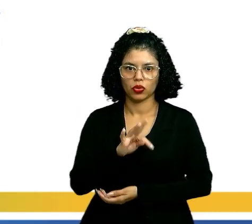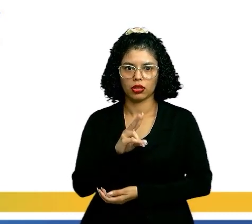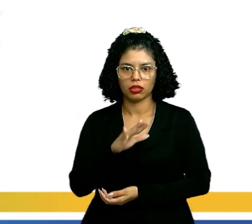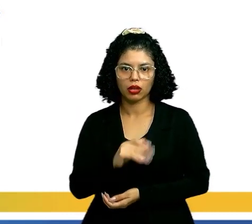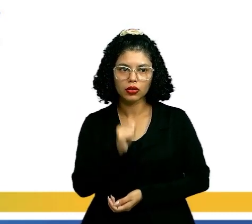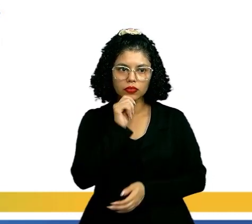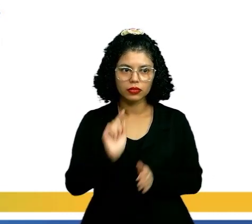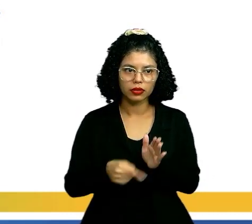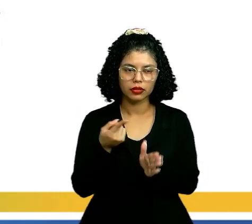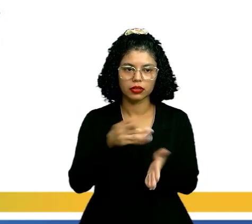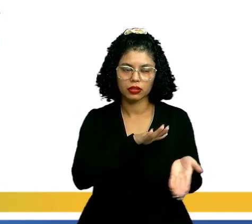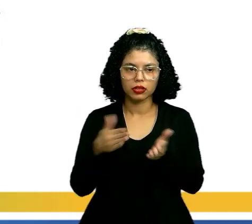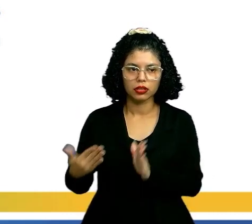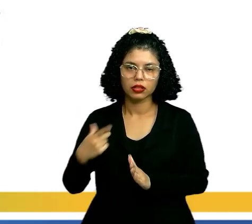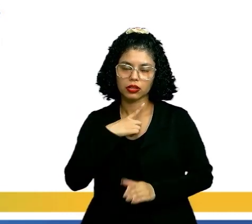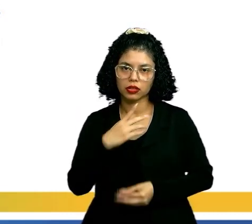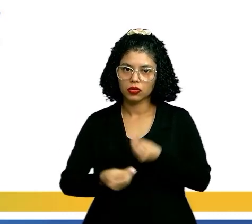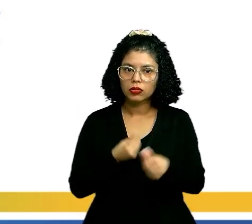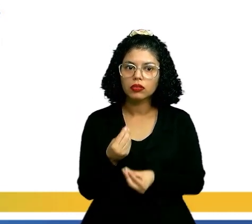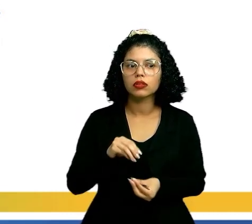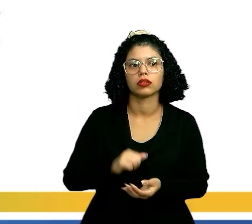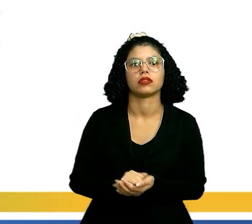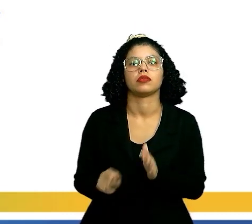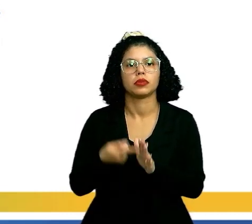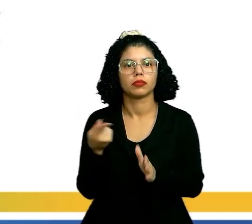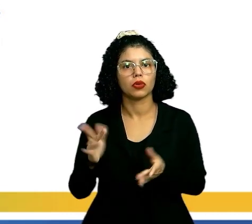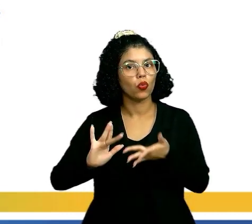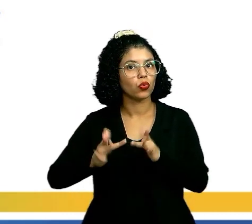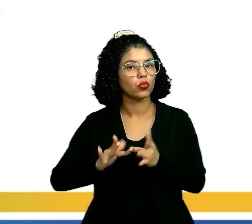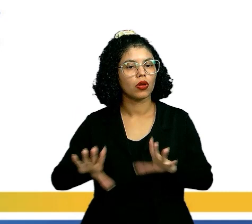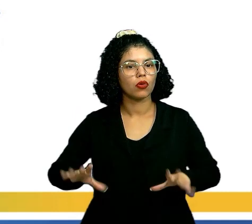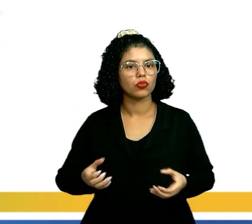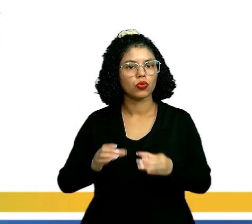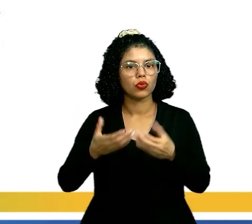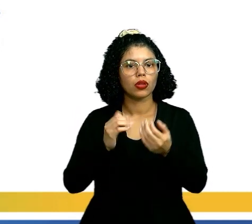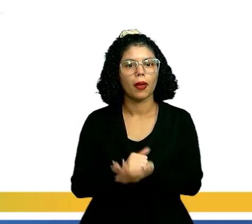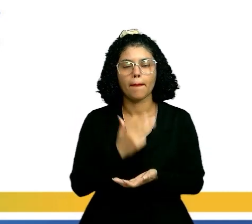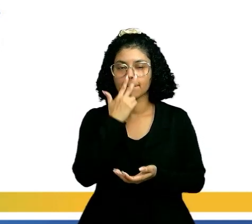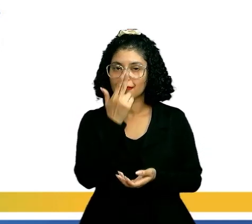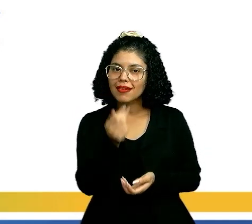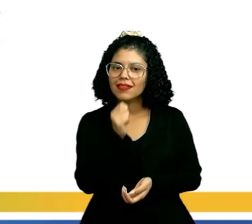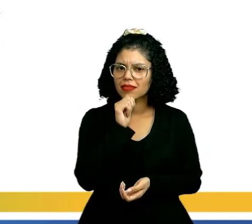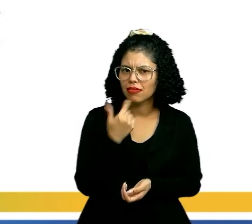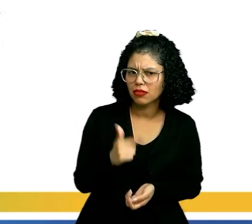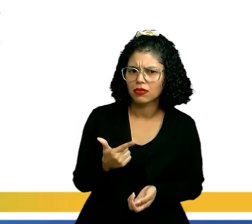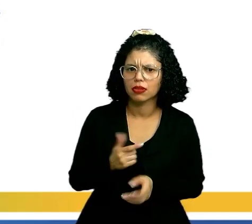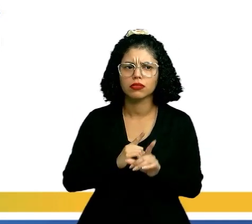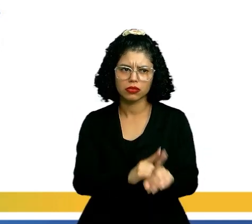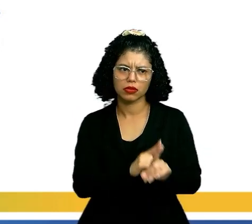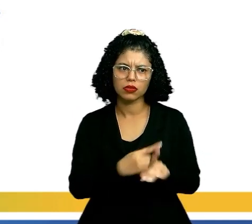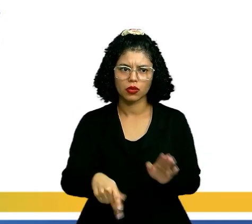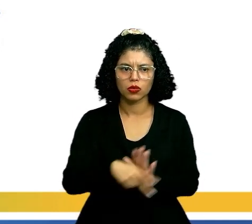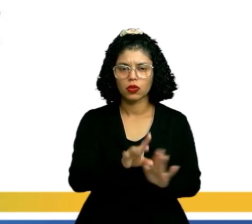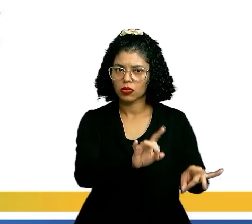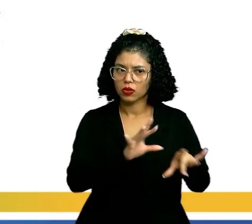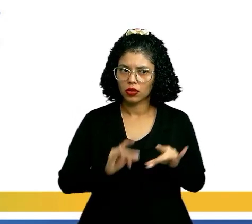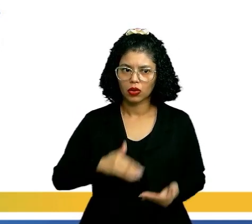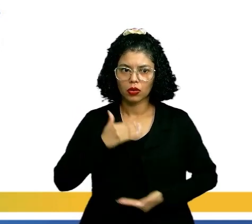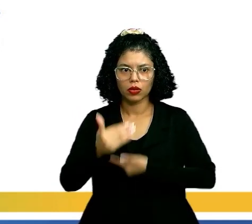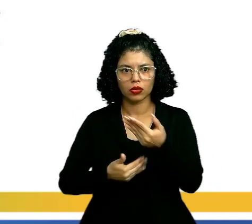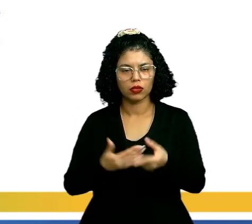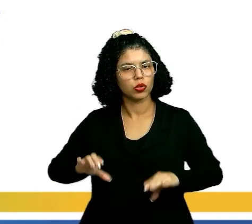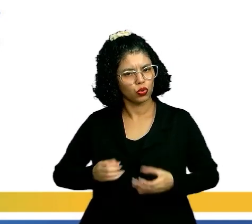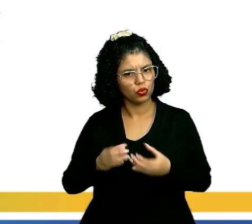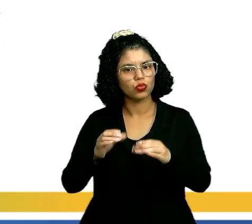foi a partir dele, né, que Michelangelo tem o seu primeiro contato com a escultura, embora aparentemente não tenha seguido suas técnicas